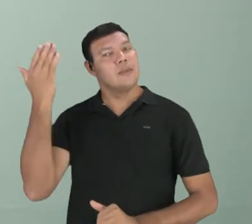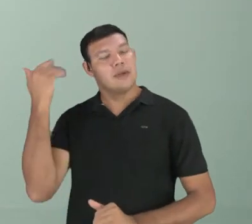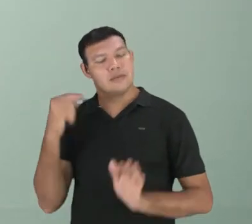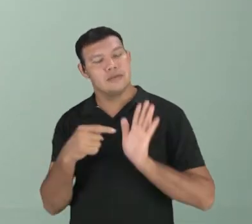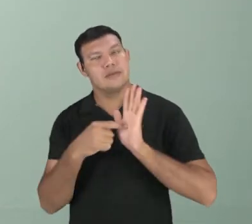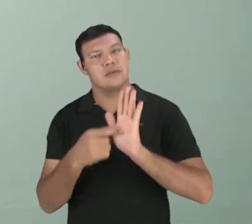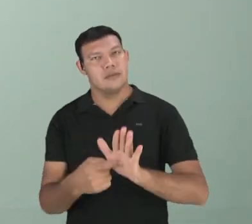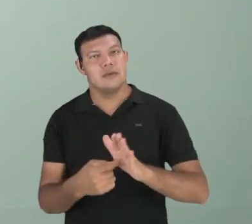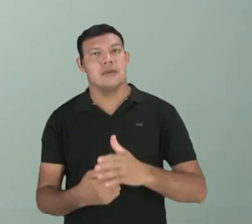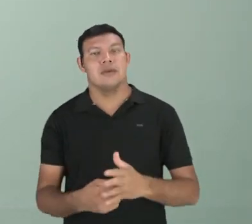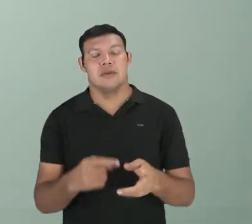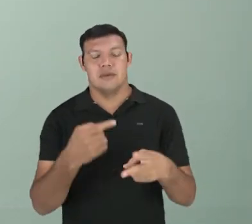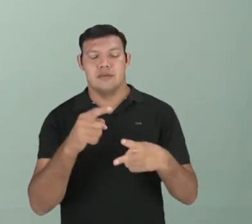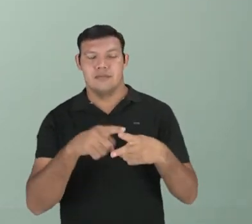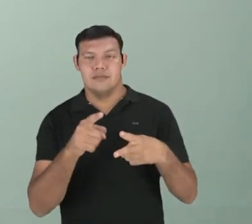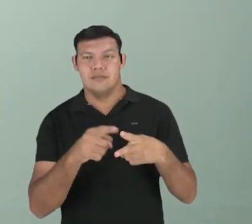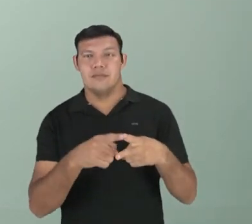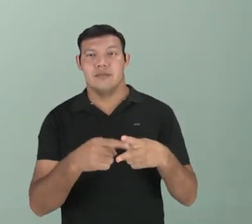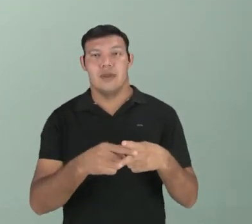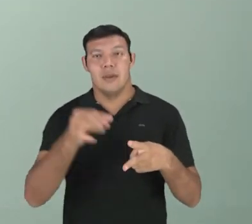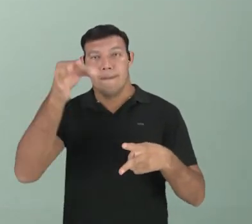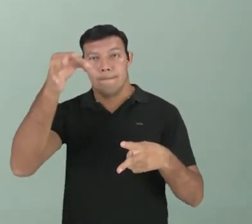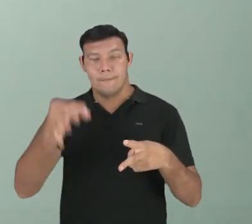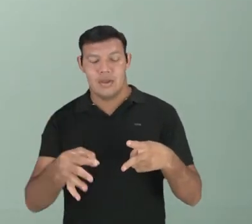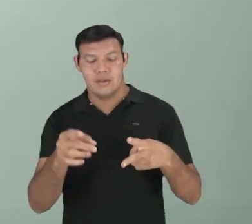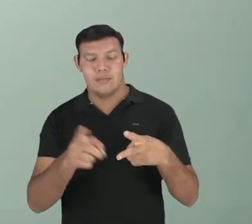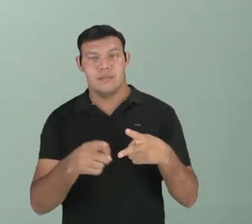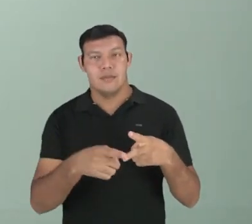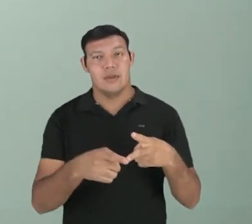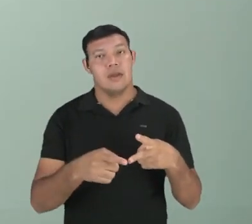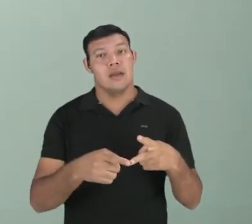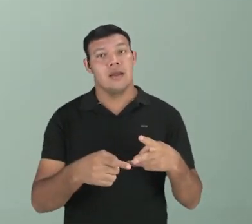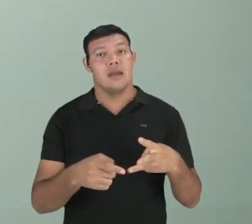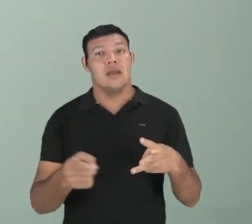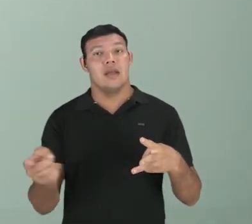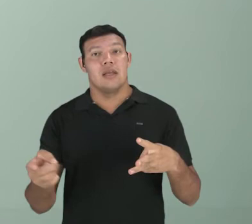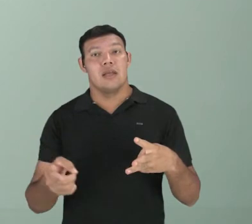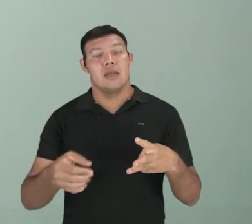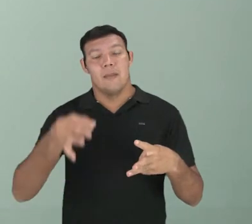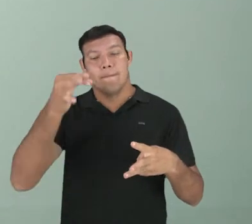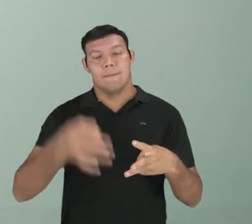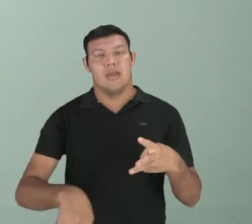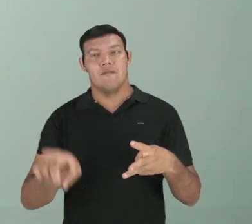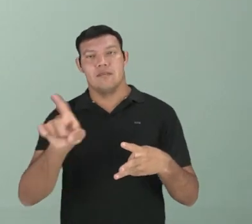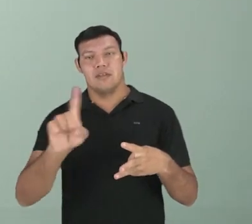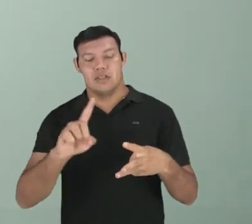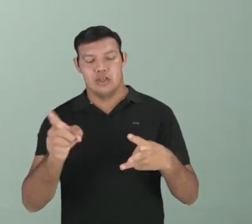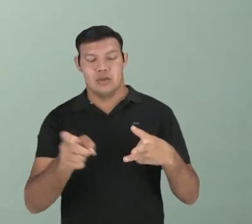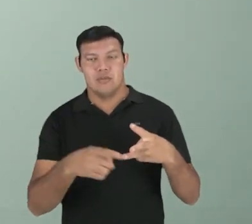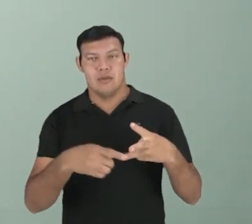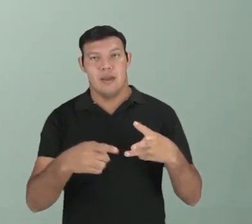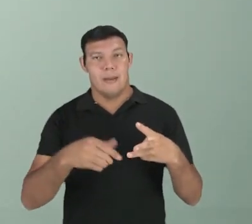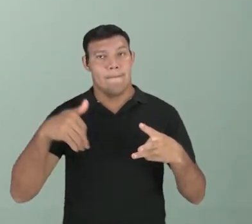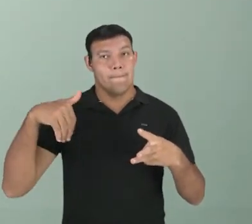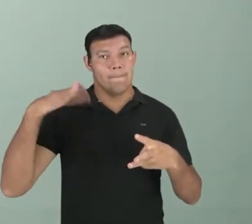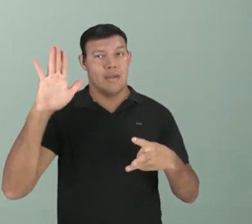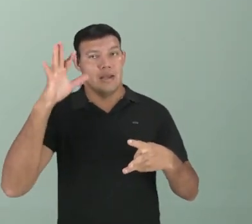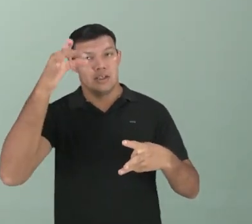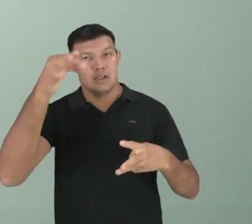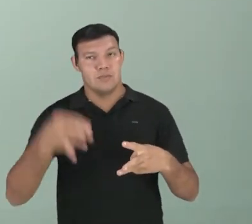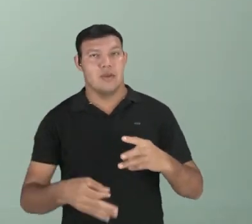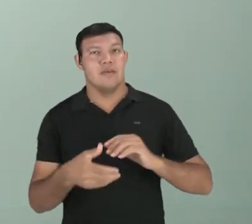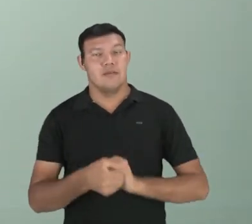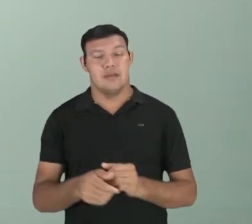o passado, mas eu tenho a divisão, pretérito perfeito, pretérito imperfeito e pretérito mais que perfeito. Pretérito perfeito, uma